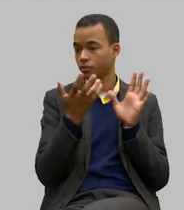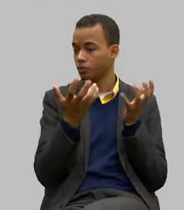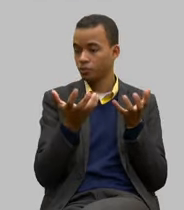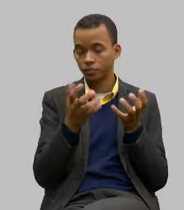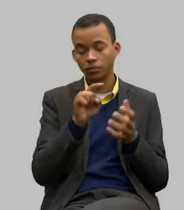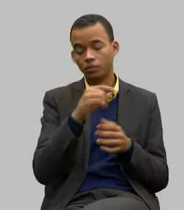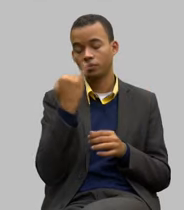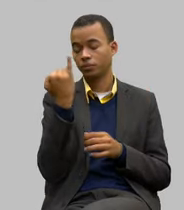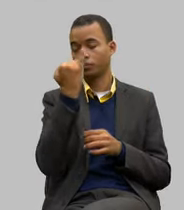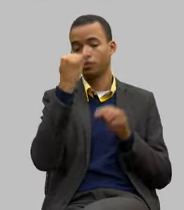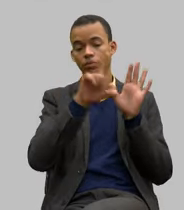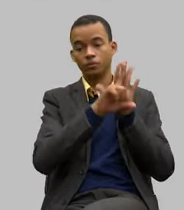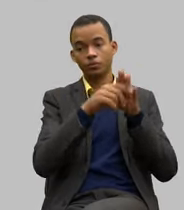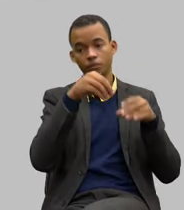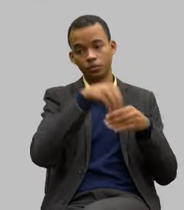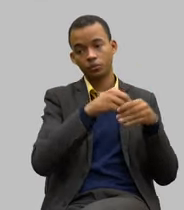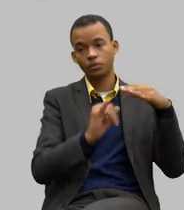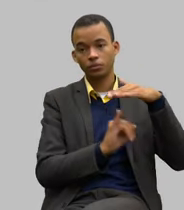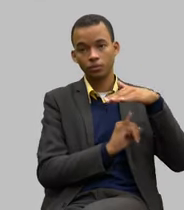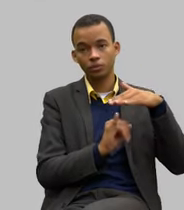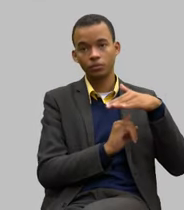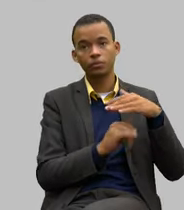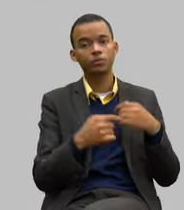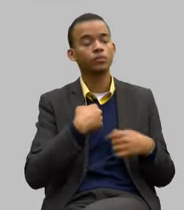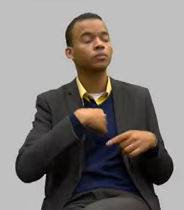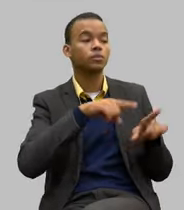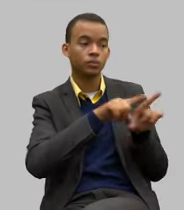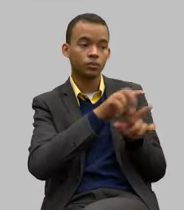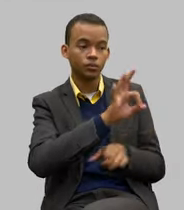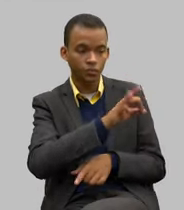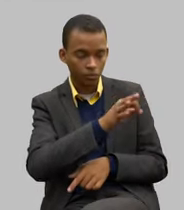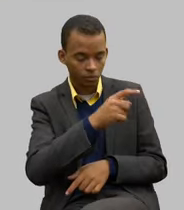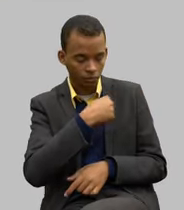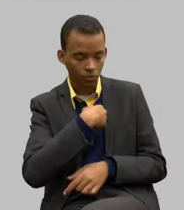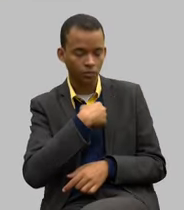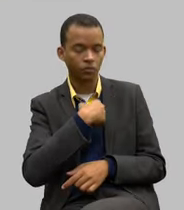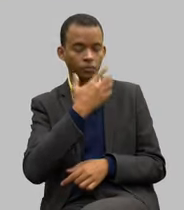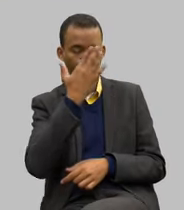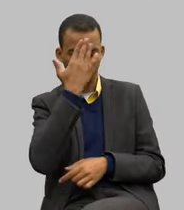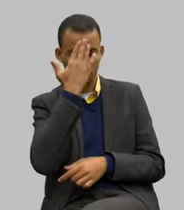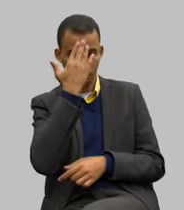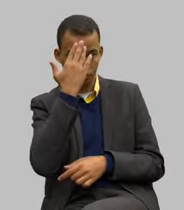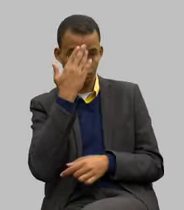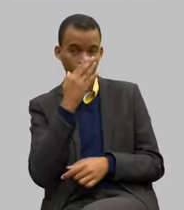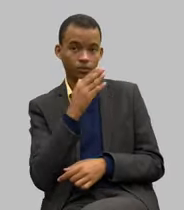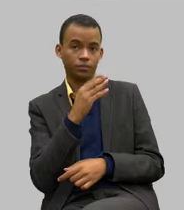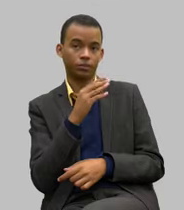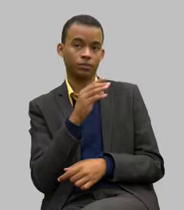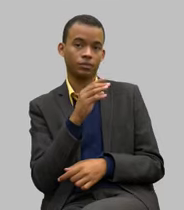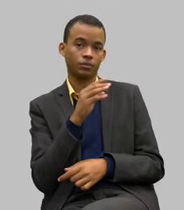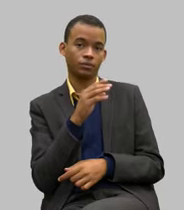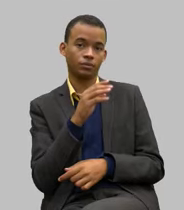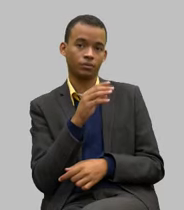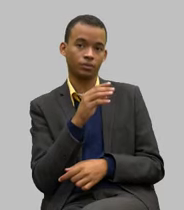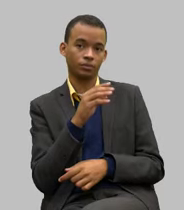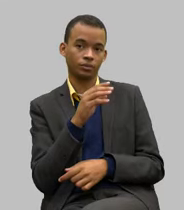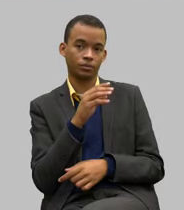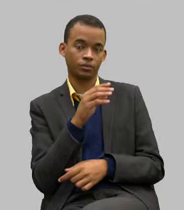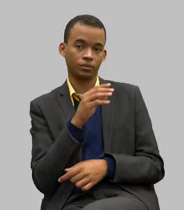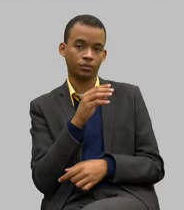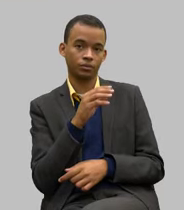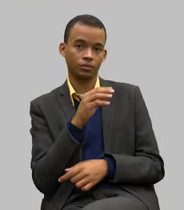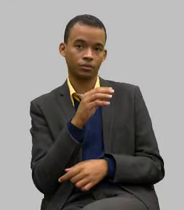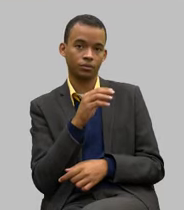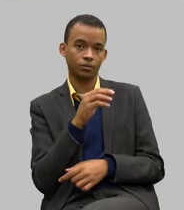ela realmente é o nascedouro da polícia penal eu tenho a a compreensão secretário que não depende por causa das notas taquigráficas